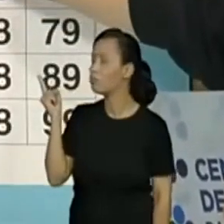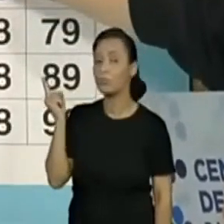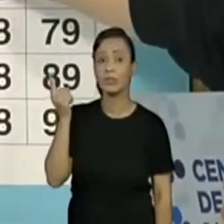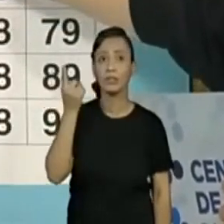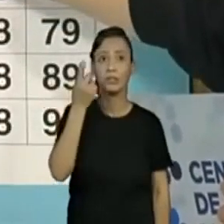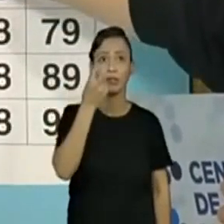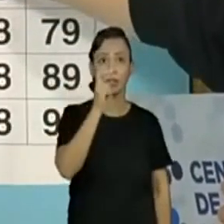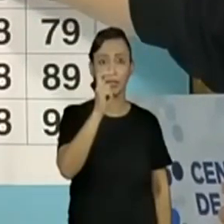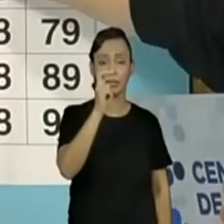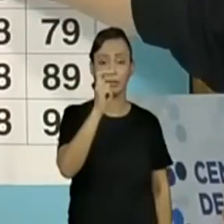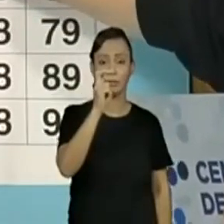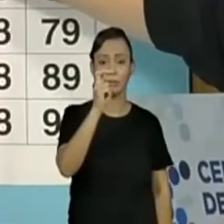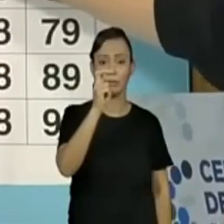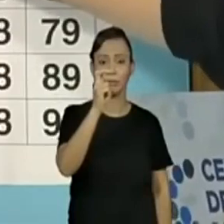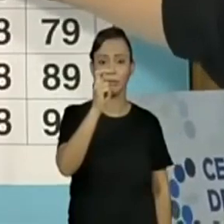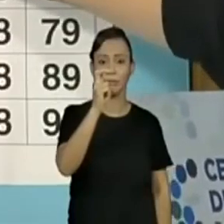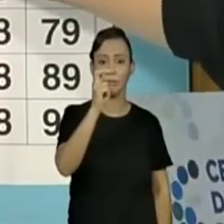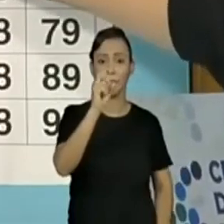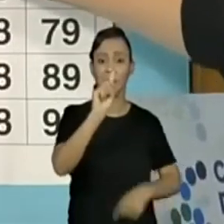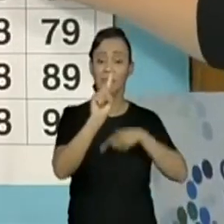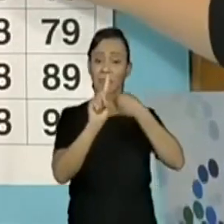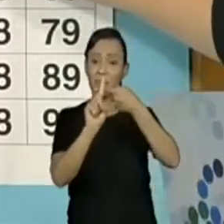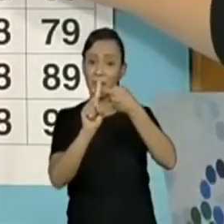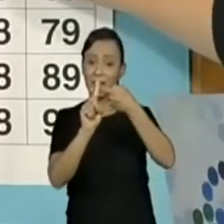eu contar mais 5 para frente, olha.